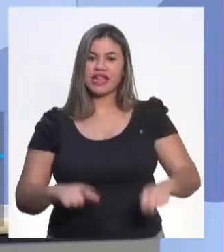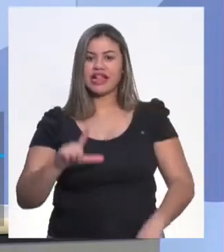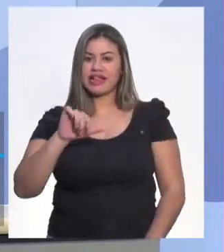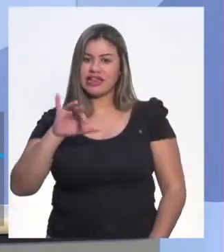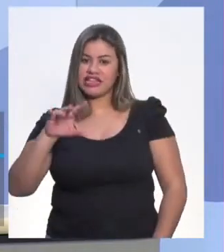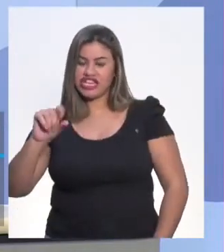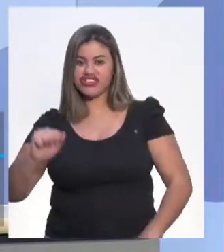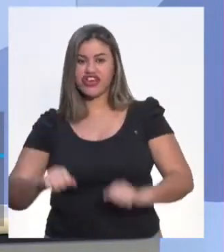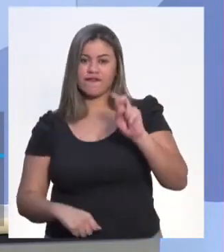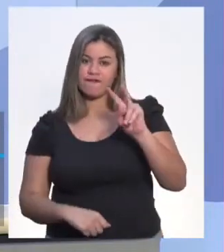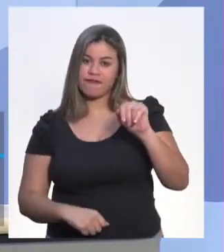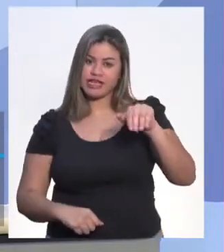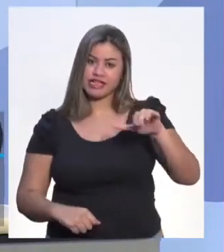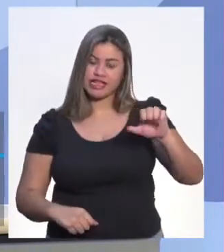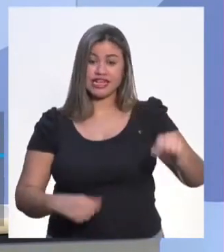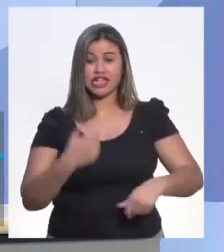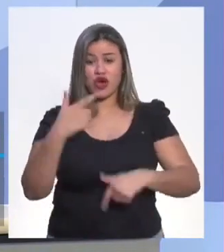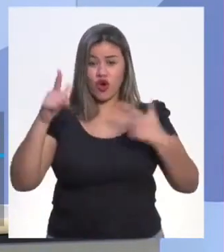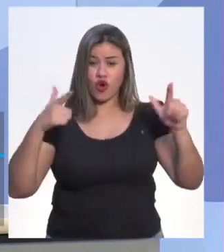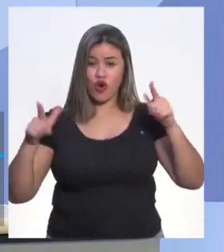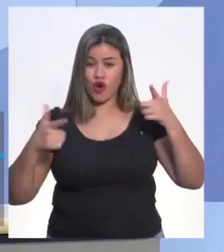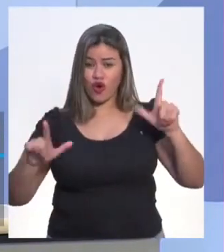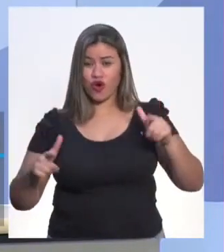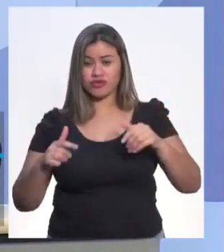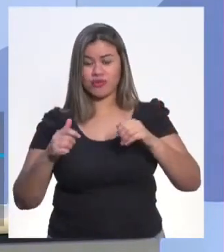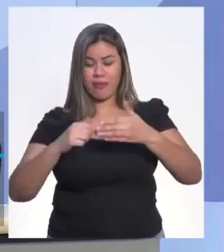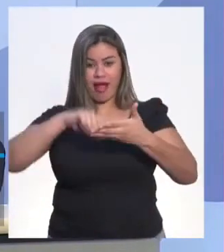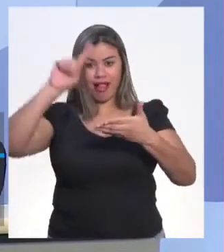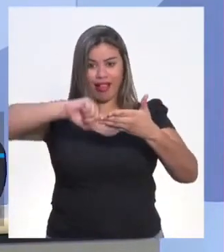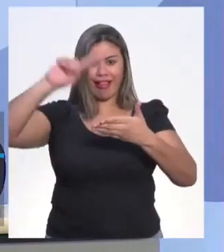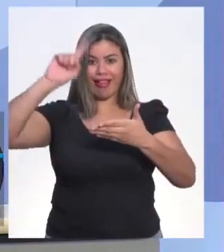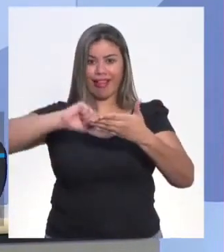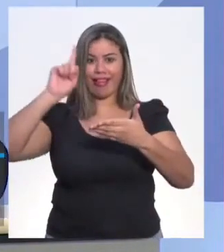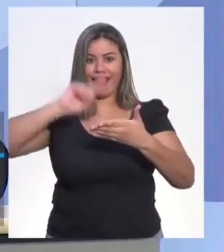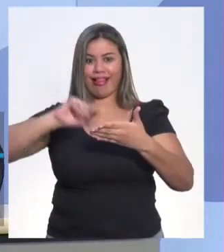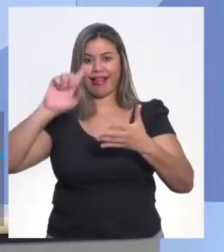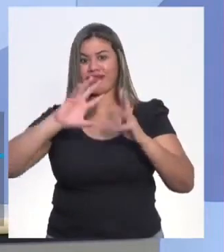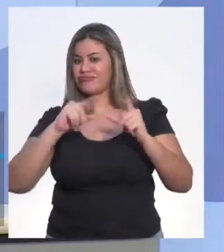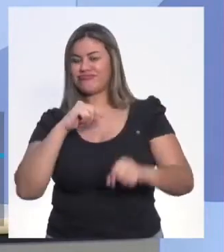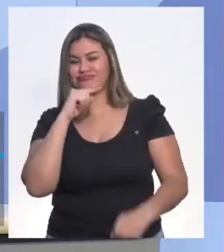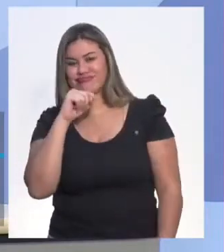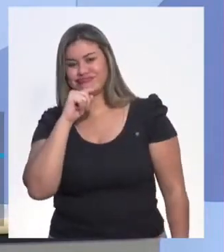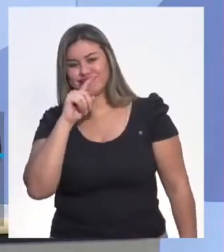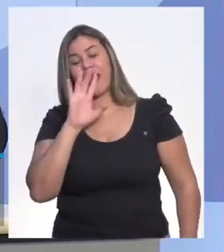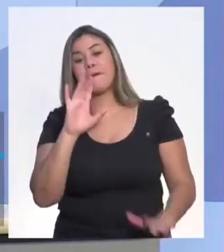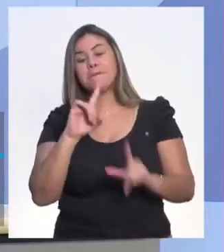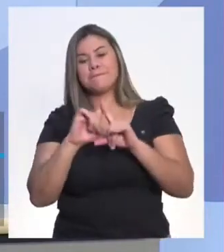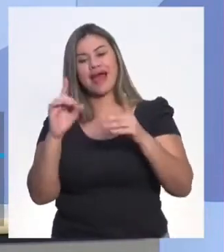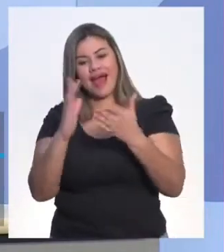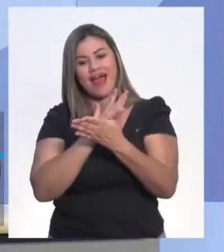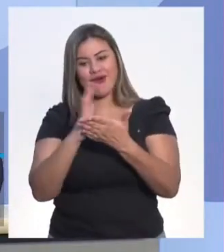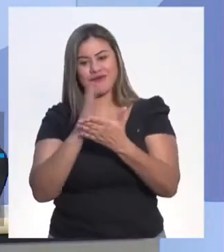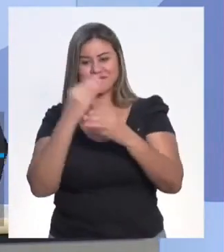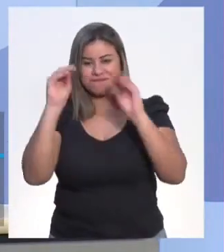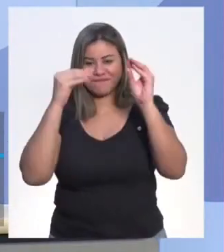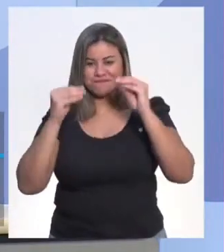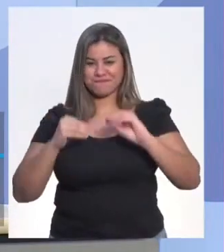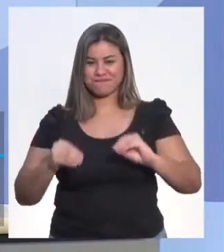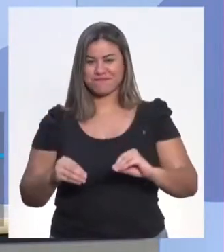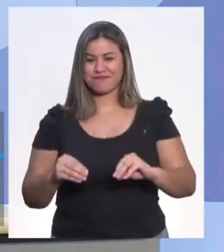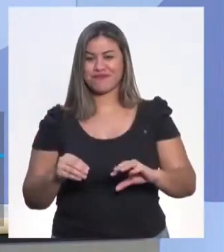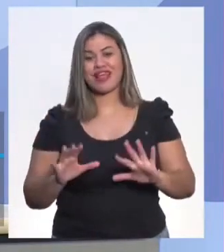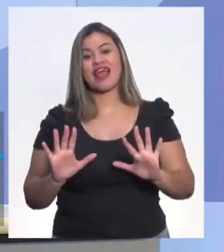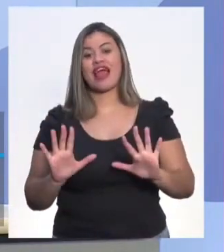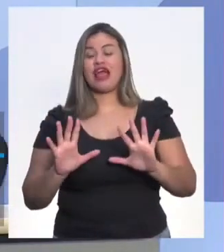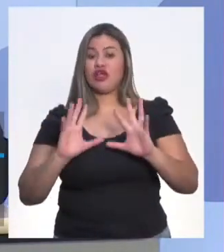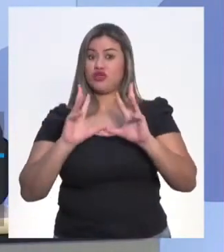Lídia, Vanessa, entre outros, que aqui continua subindo aqui, e eu não coloquei o nome de todo mundo. Mas esses são alguns que começaram a colocar. Eu não vi ninguém